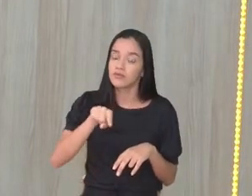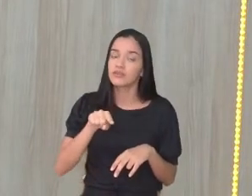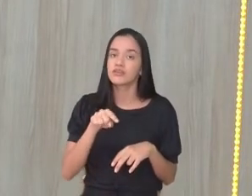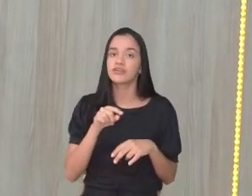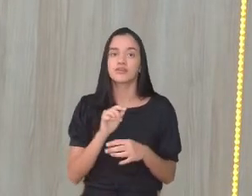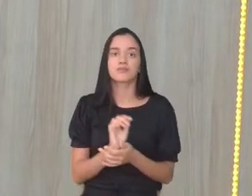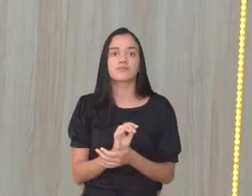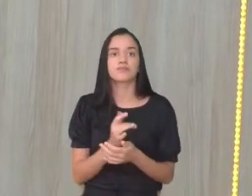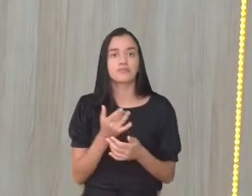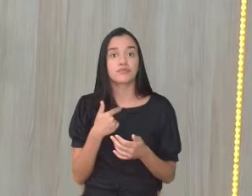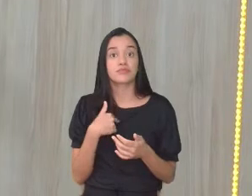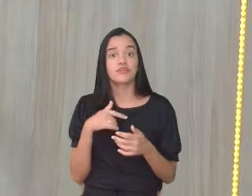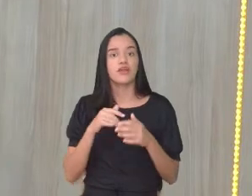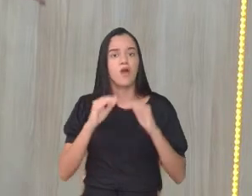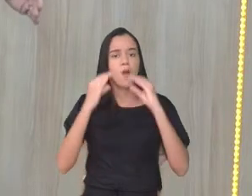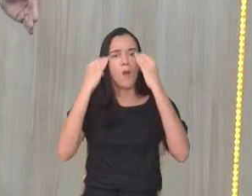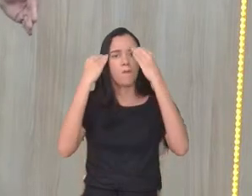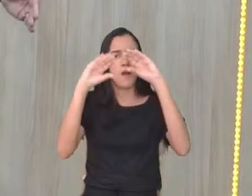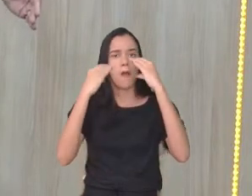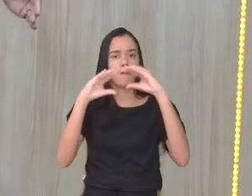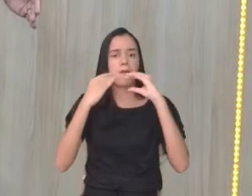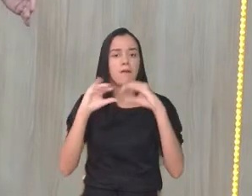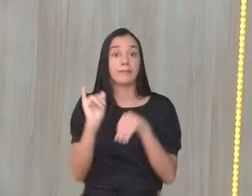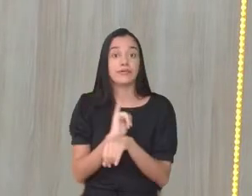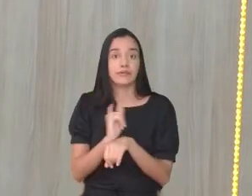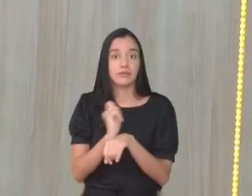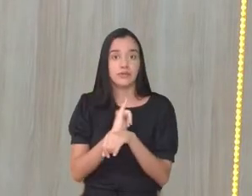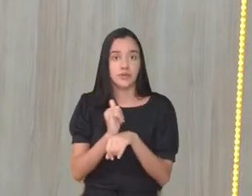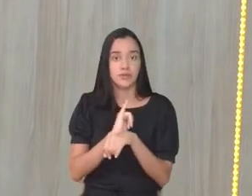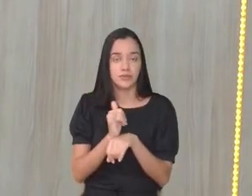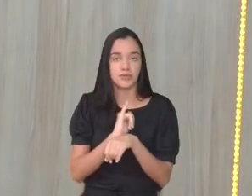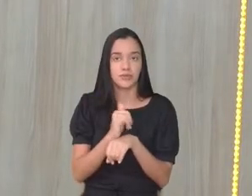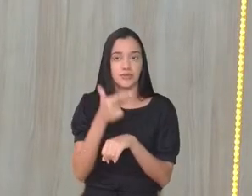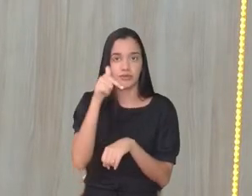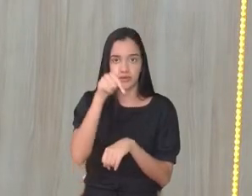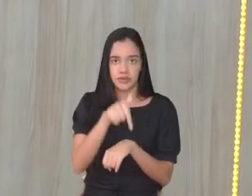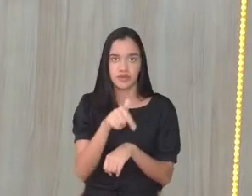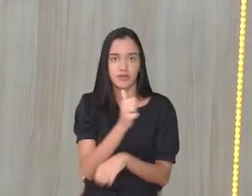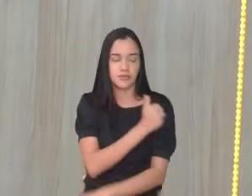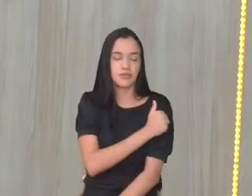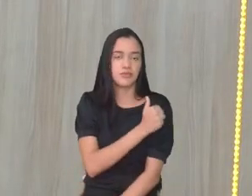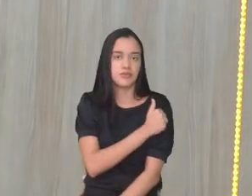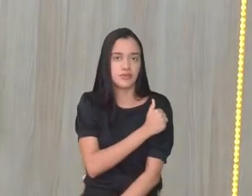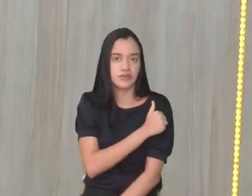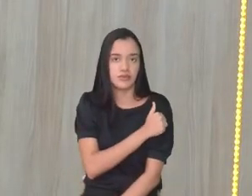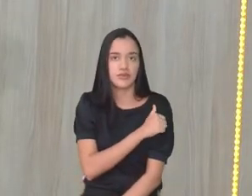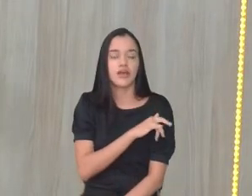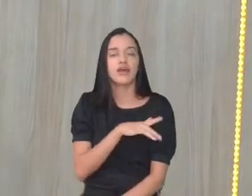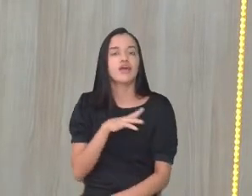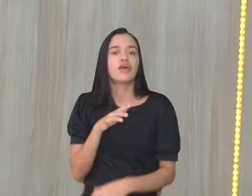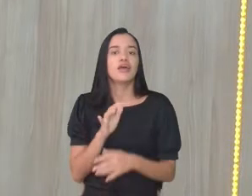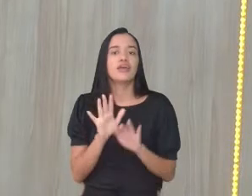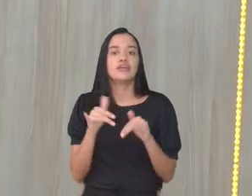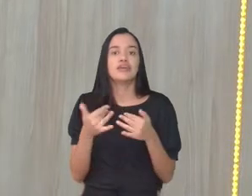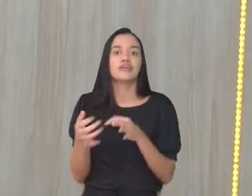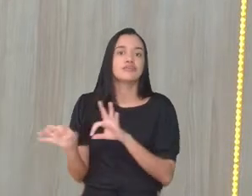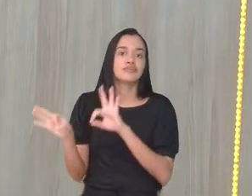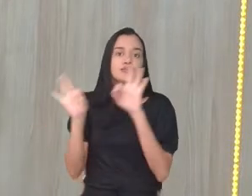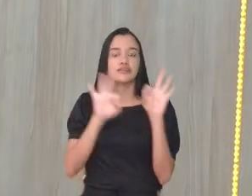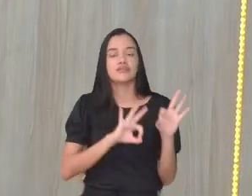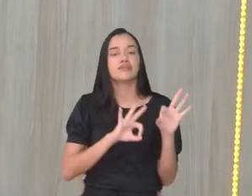pulinho lá na playlist do 7º ano, certo? E assiste lá a aula de números inteiros,